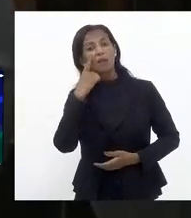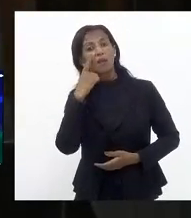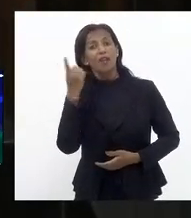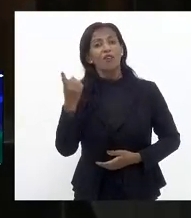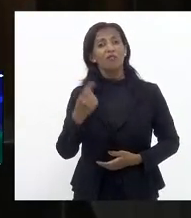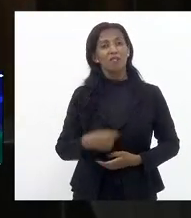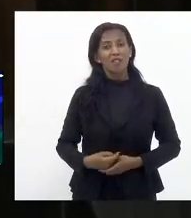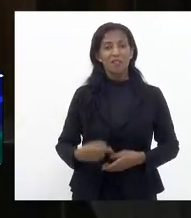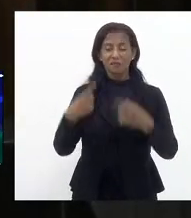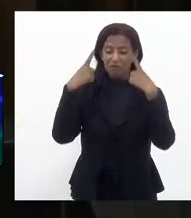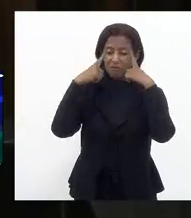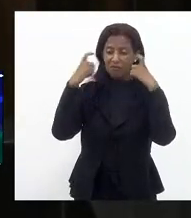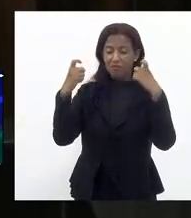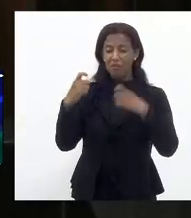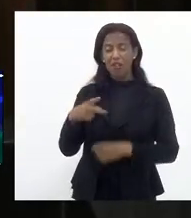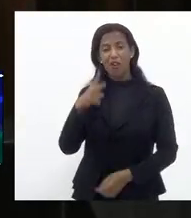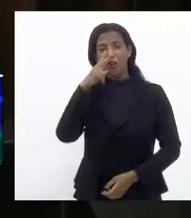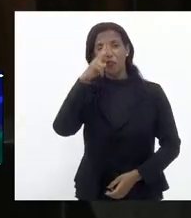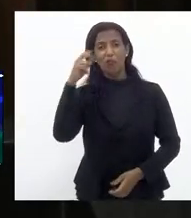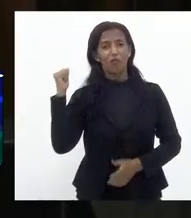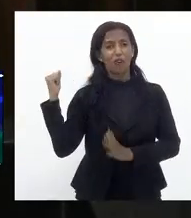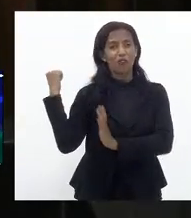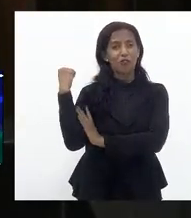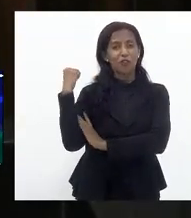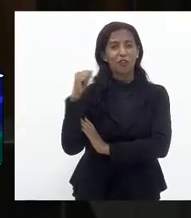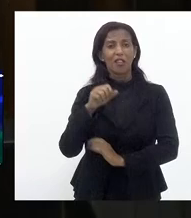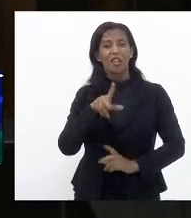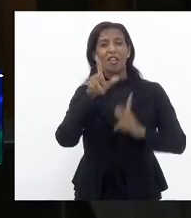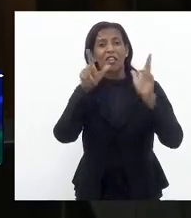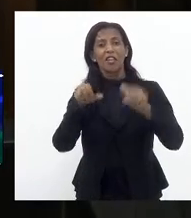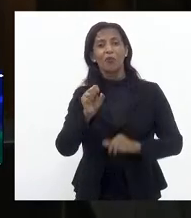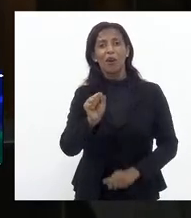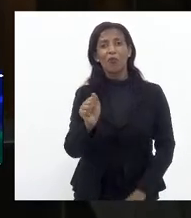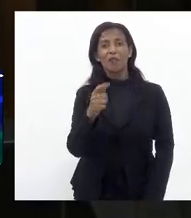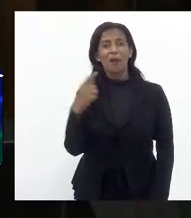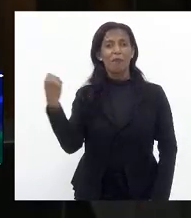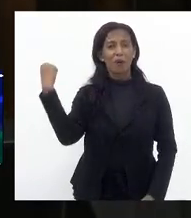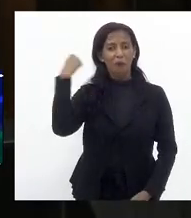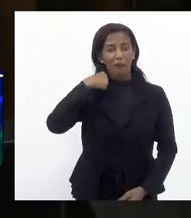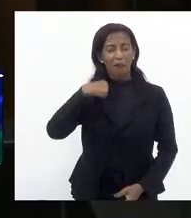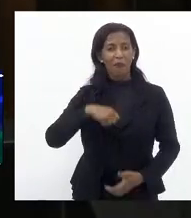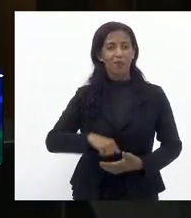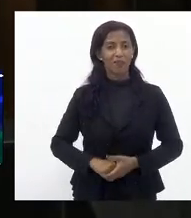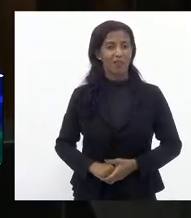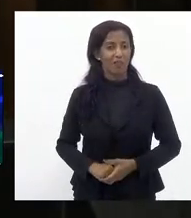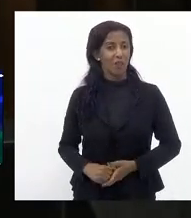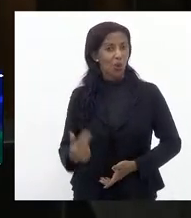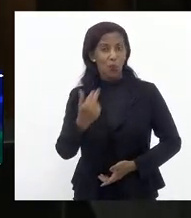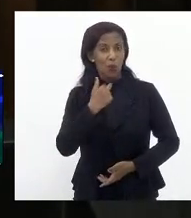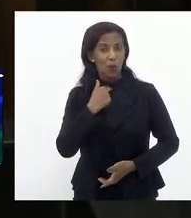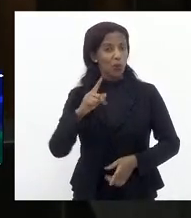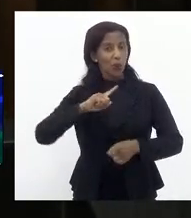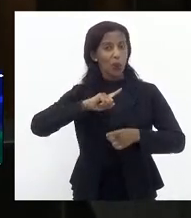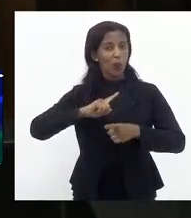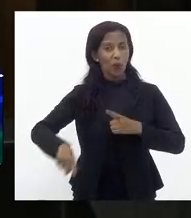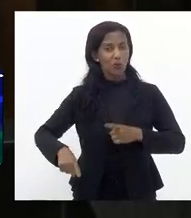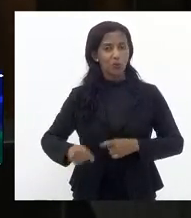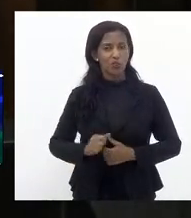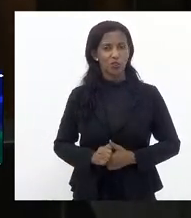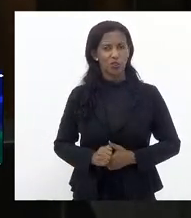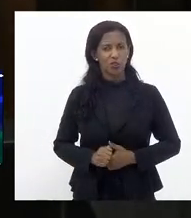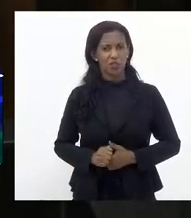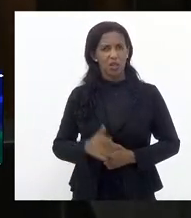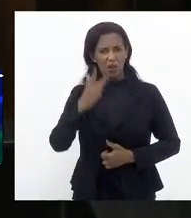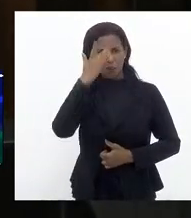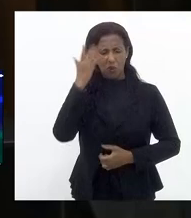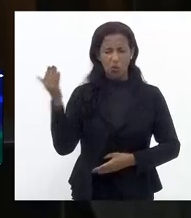brabo como esse tal de sapão aí, para tentar nos agredir. Porque não pode pedir um parlamentar eleito,